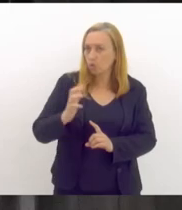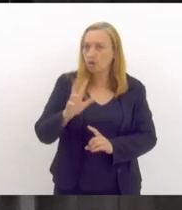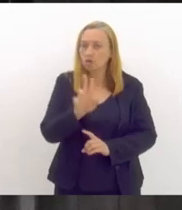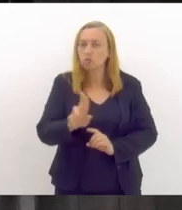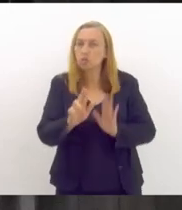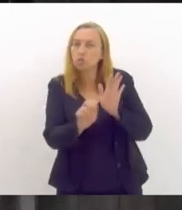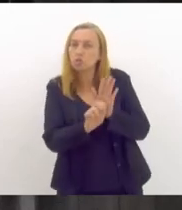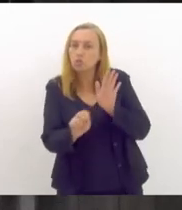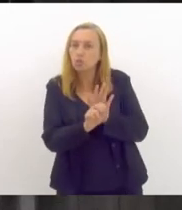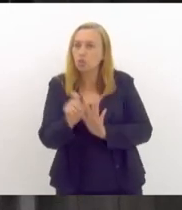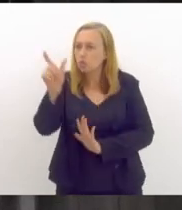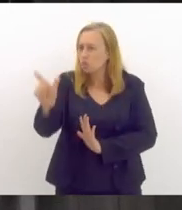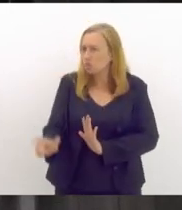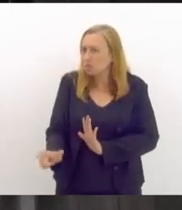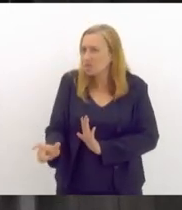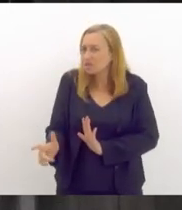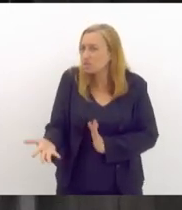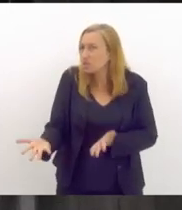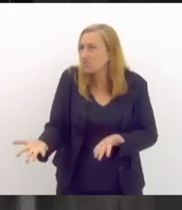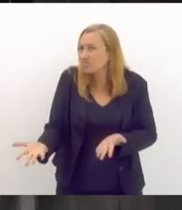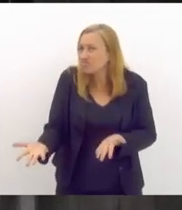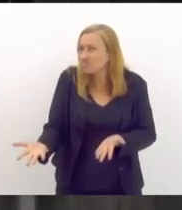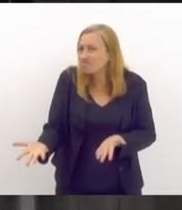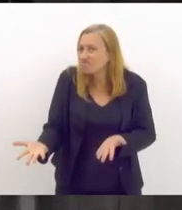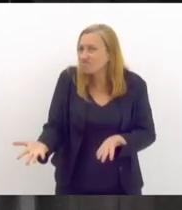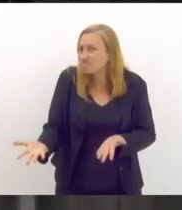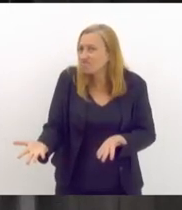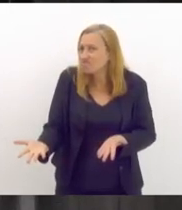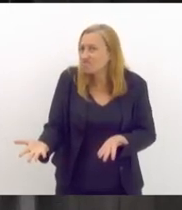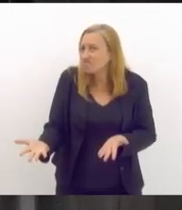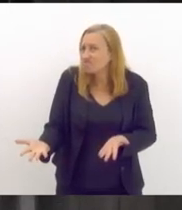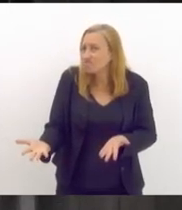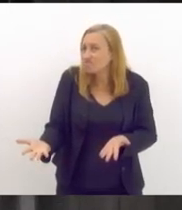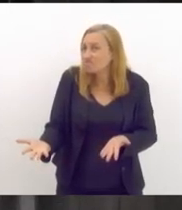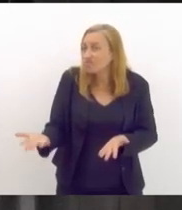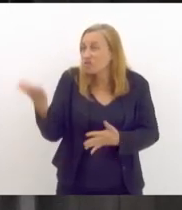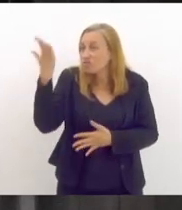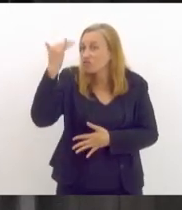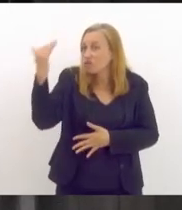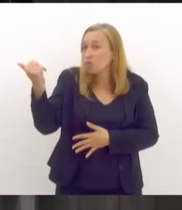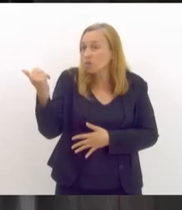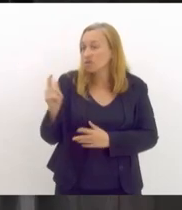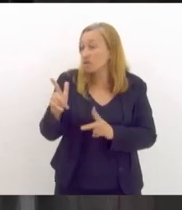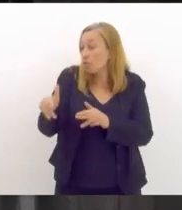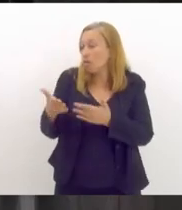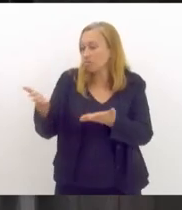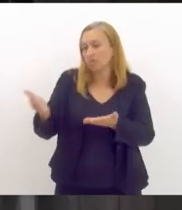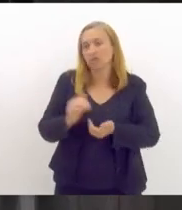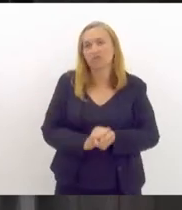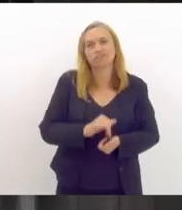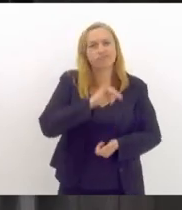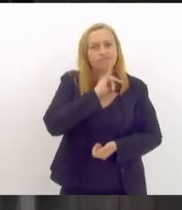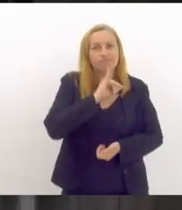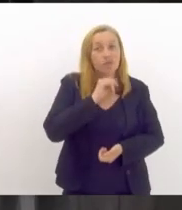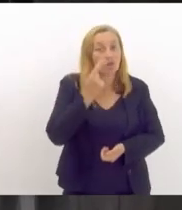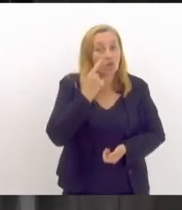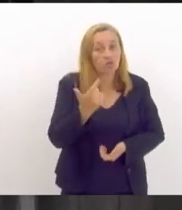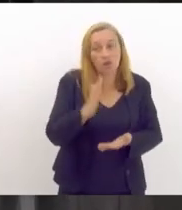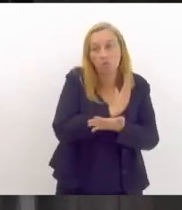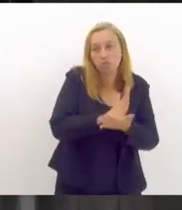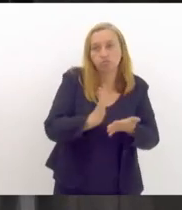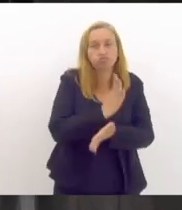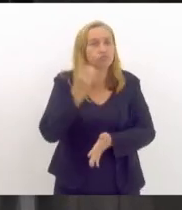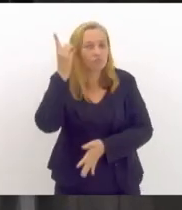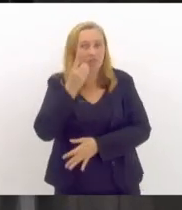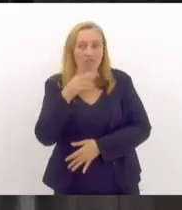por uma pessoa que de um vulto como ela infelizmente eu vi aqui alguns deputados